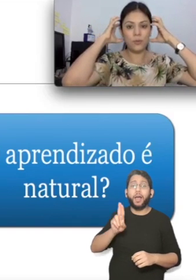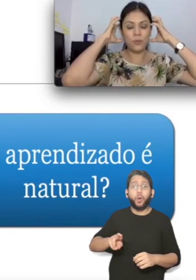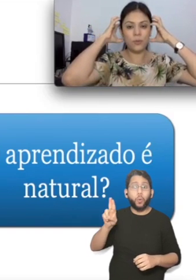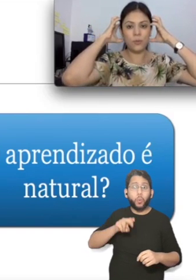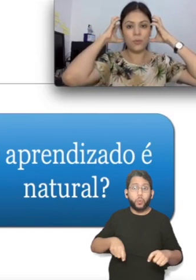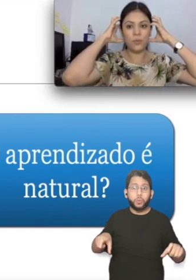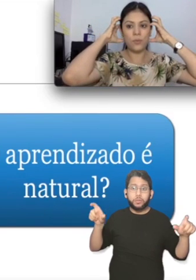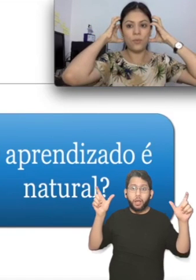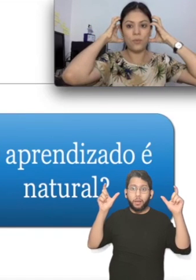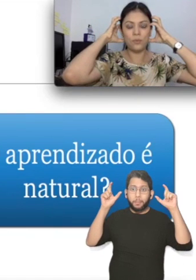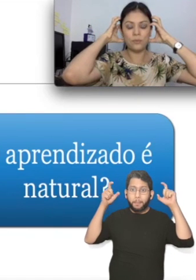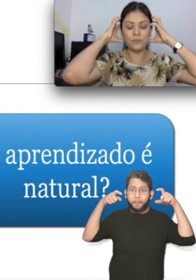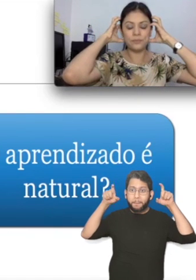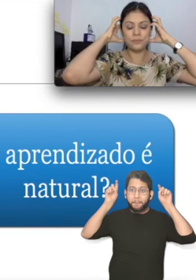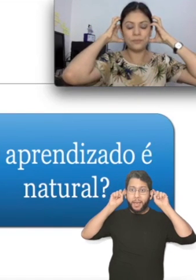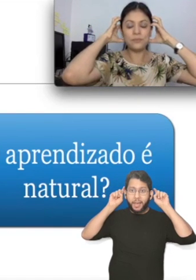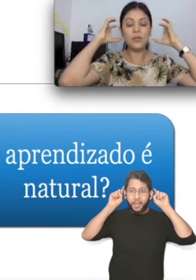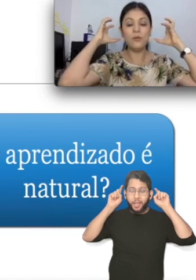sonora, com